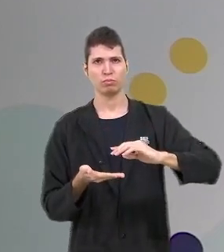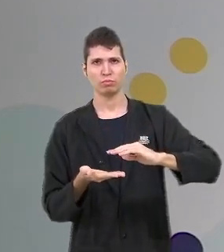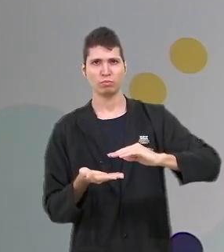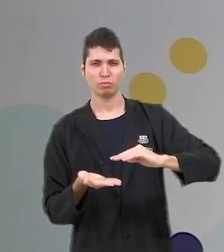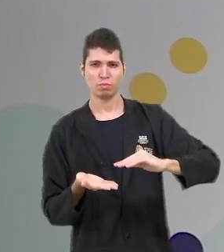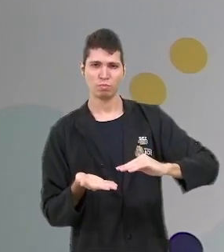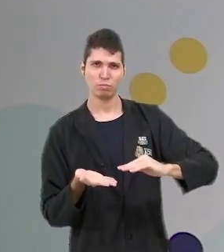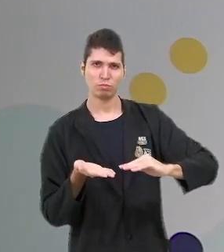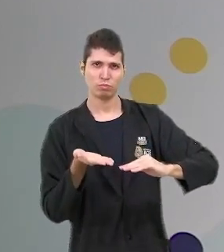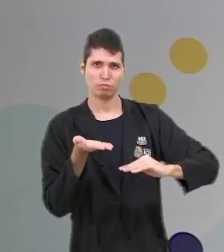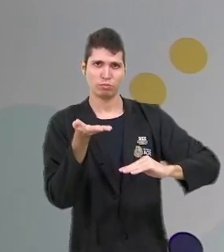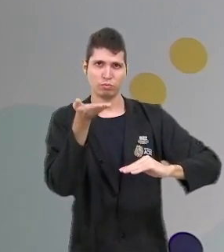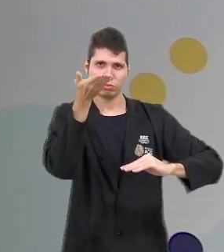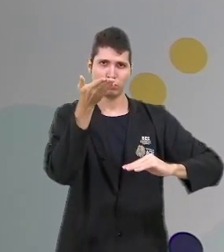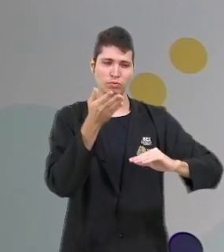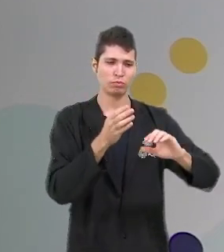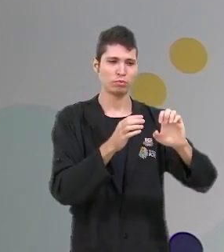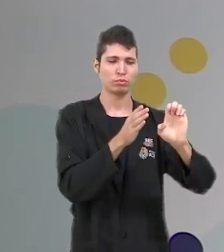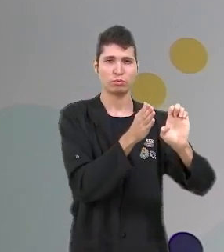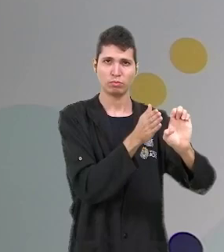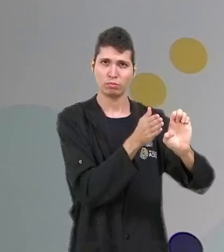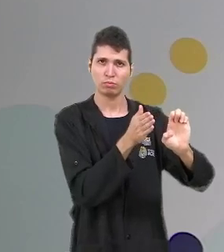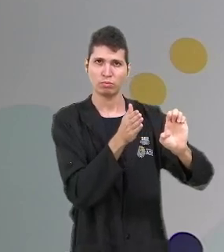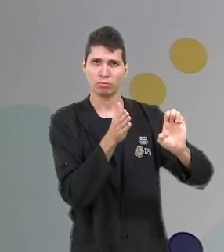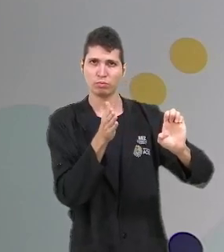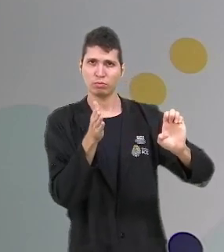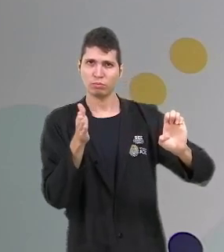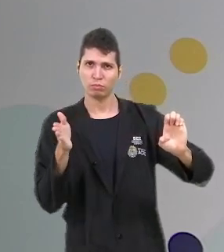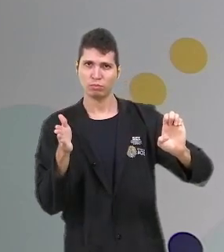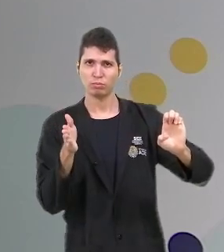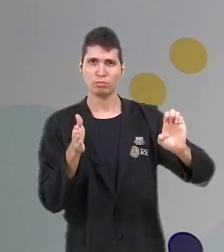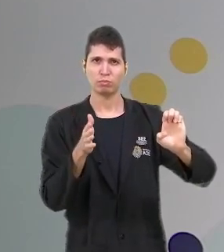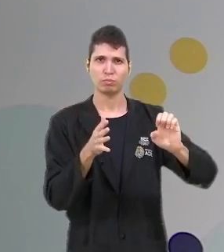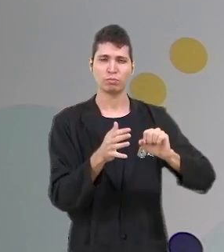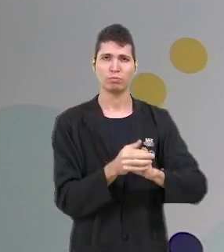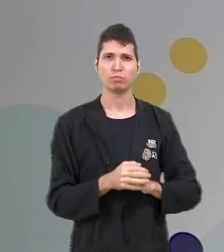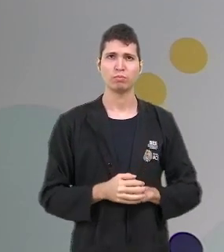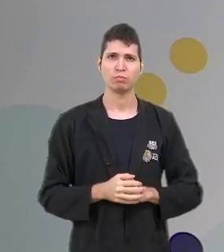e da esquerda para a direita. Vamos